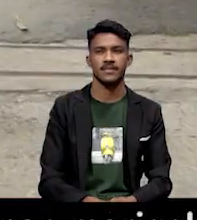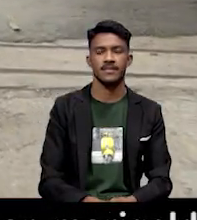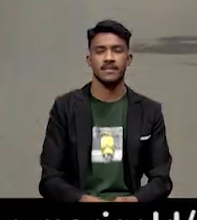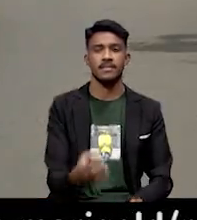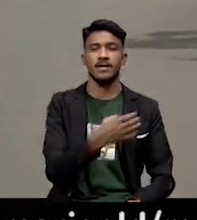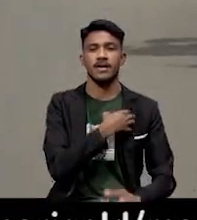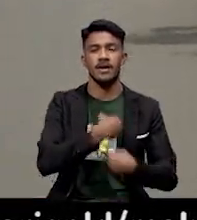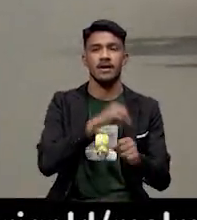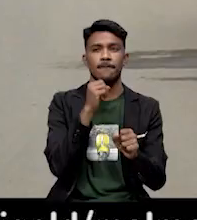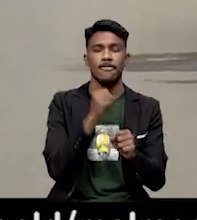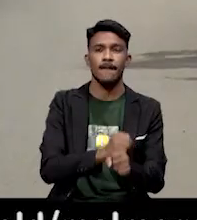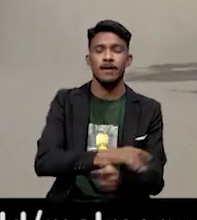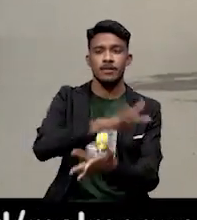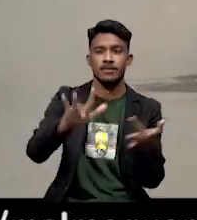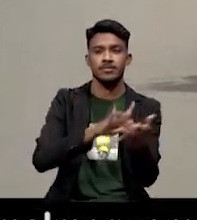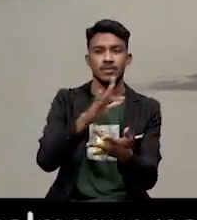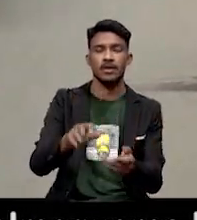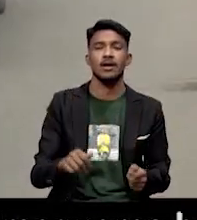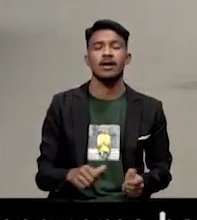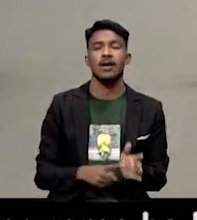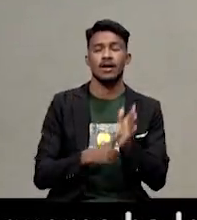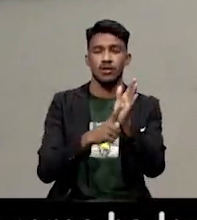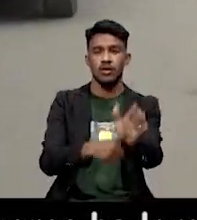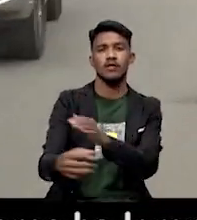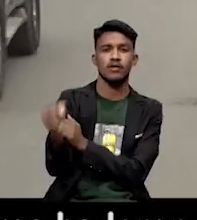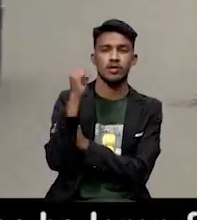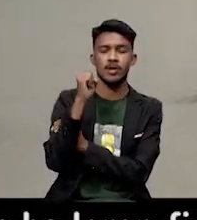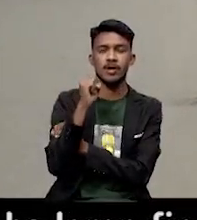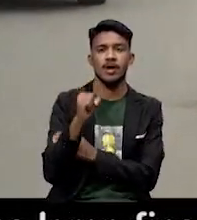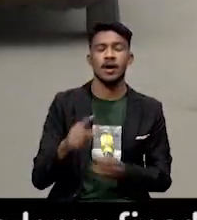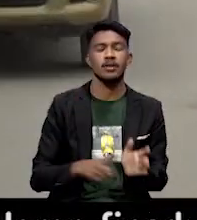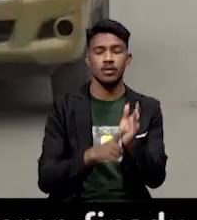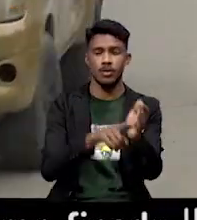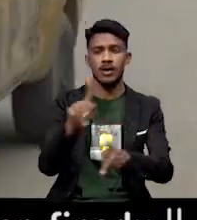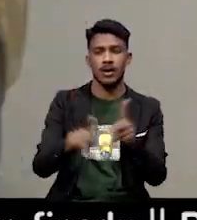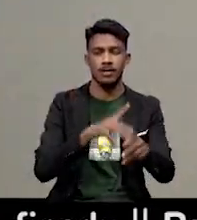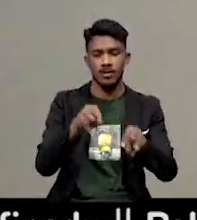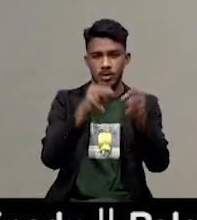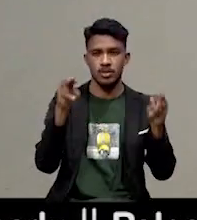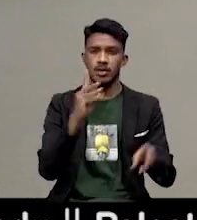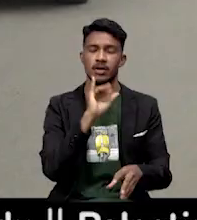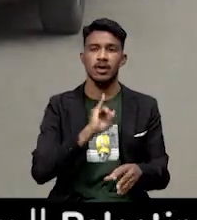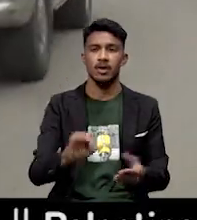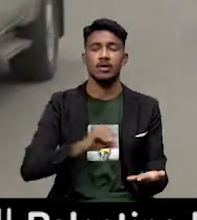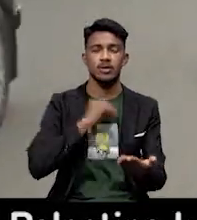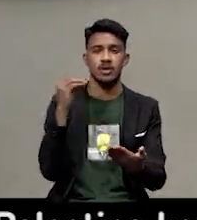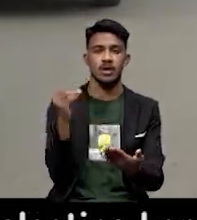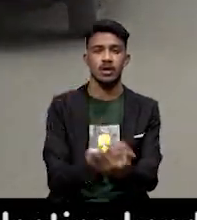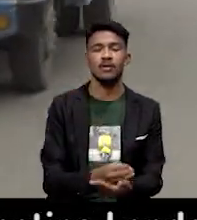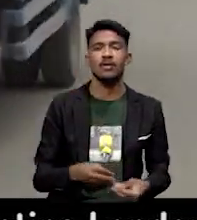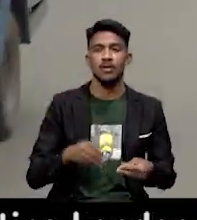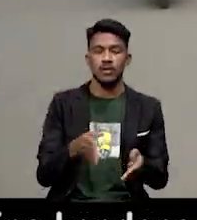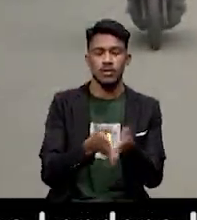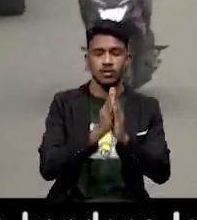Penitelli halau so force ca haturu forza ba iha comendare municipio dili objetivo justo comendare atu contribui ba paz